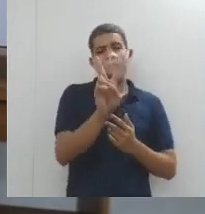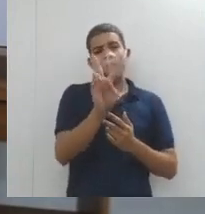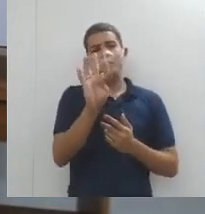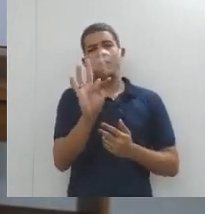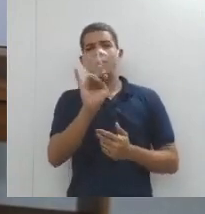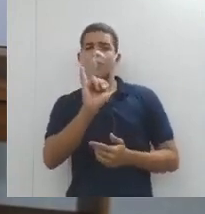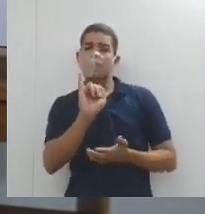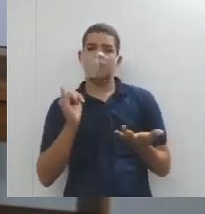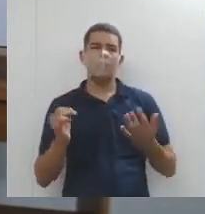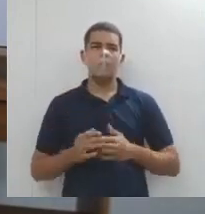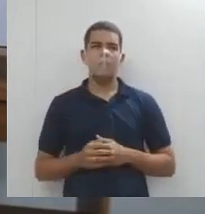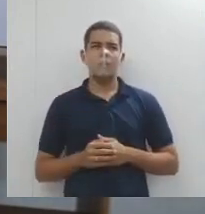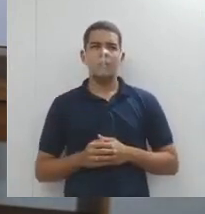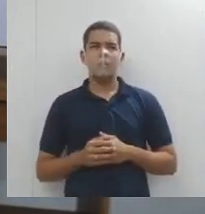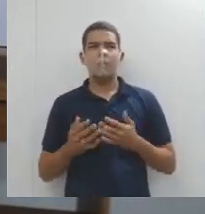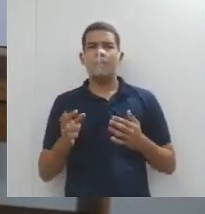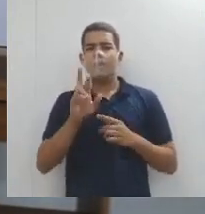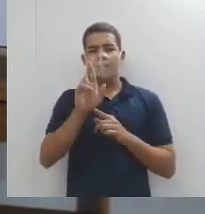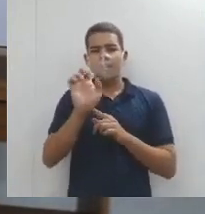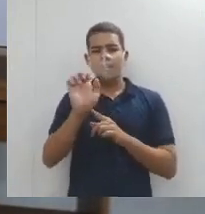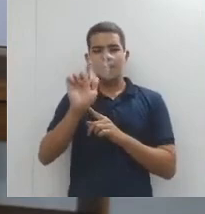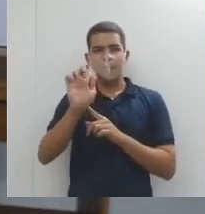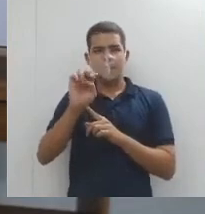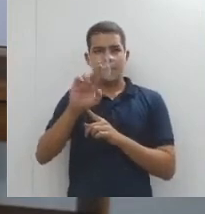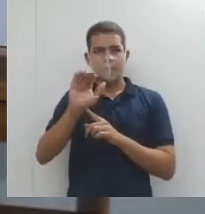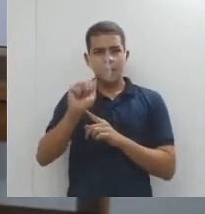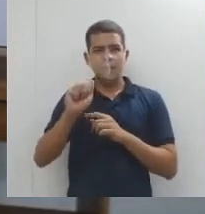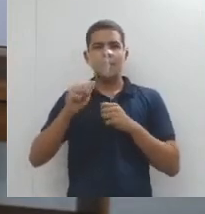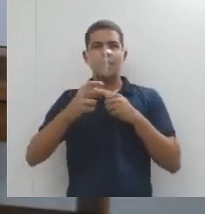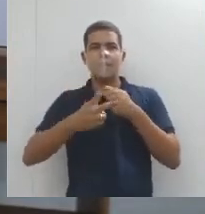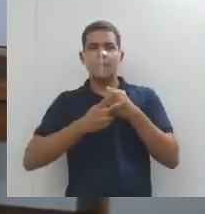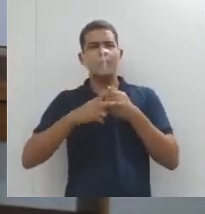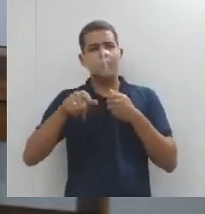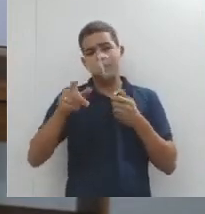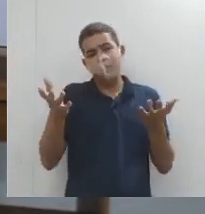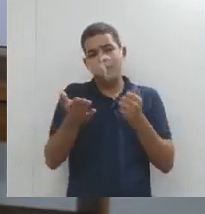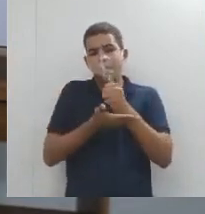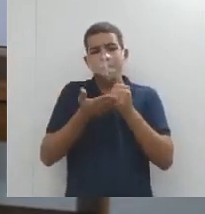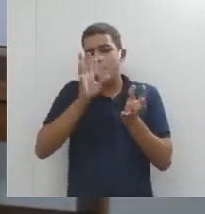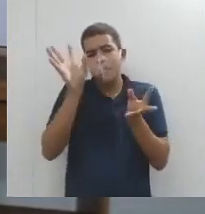indiretos, tá certo? Então, regência verbal é isso. Basicamente,